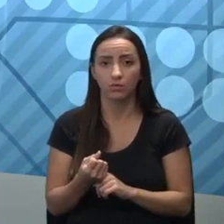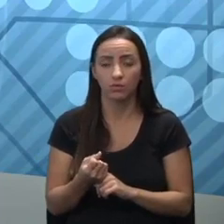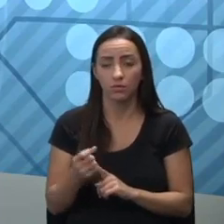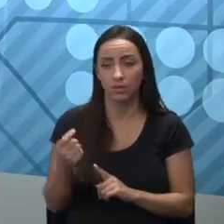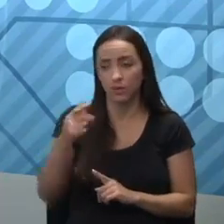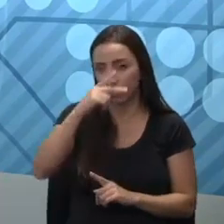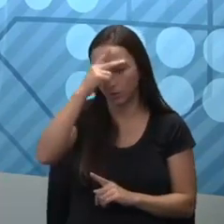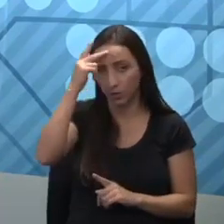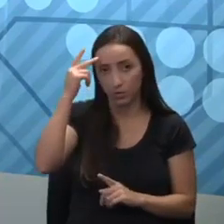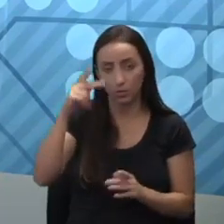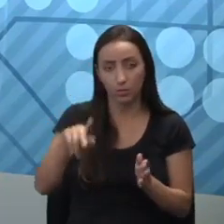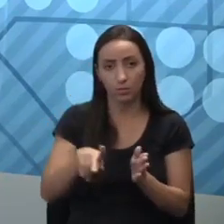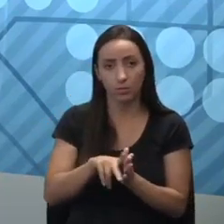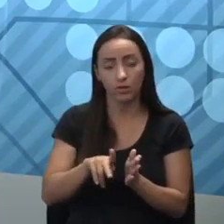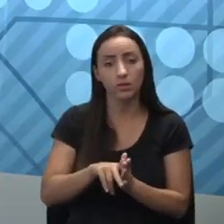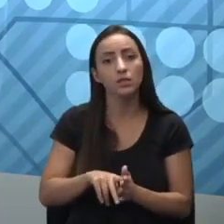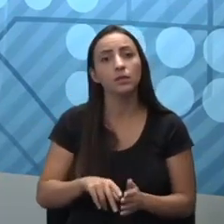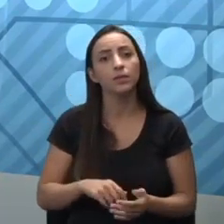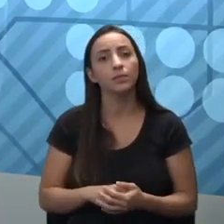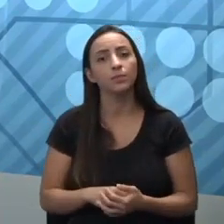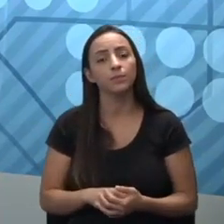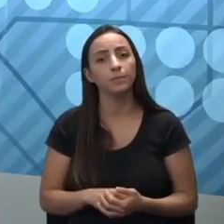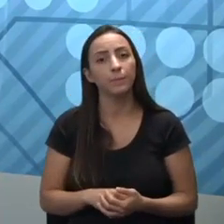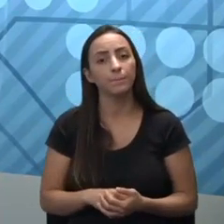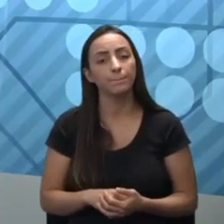indivíduo pertence, ele está mais